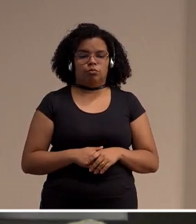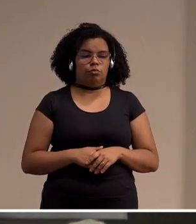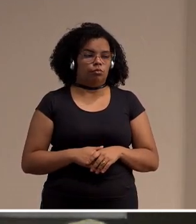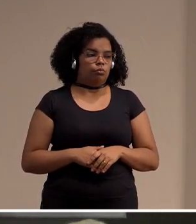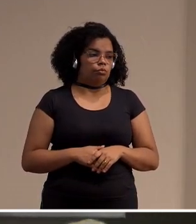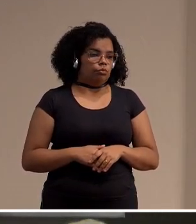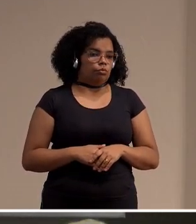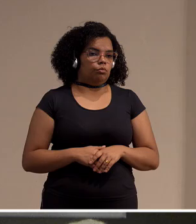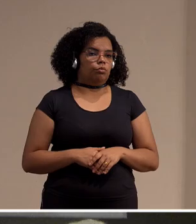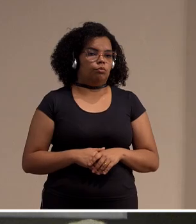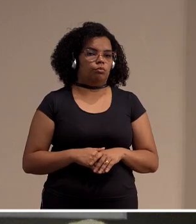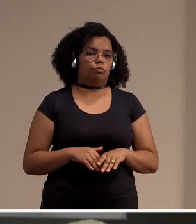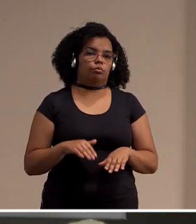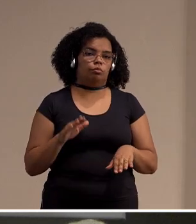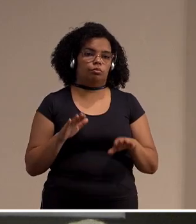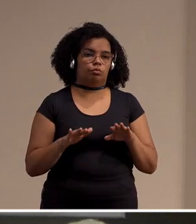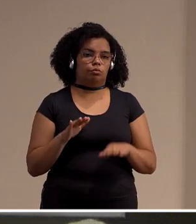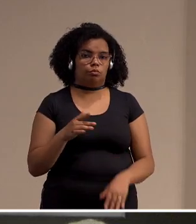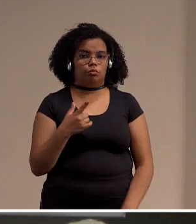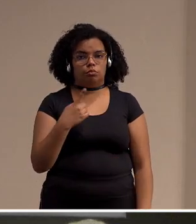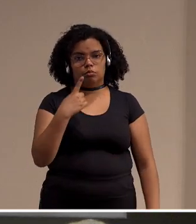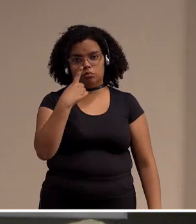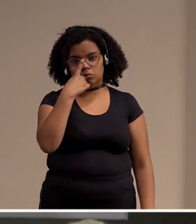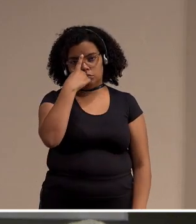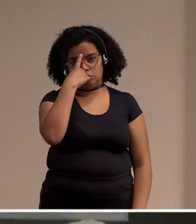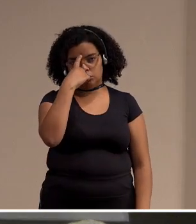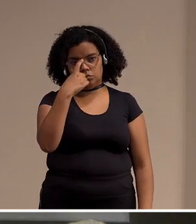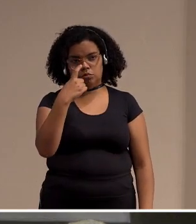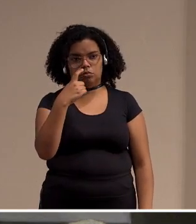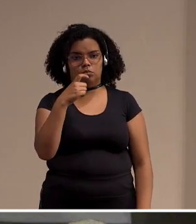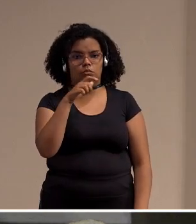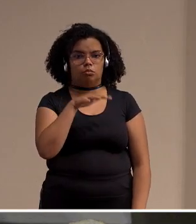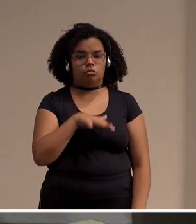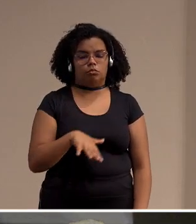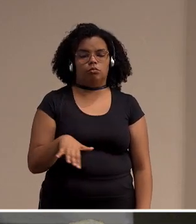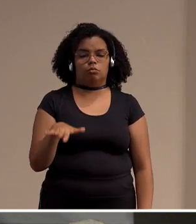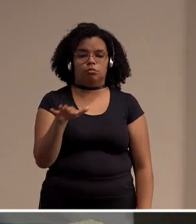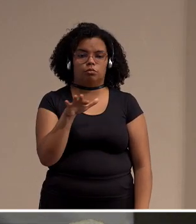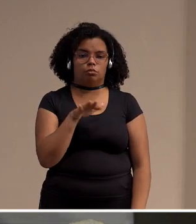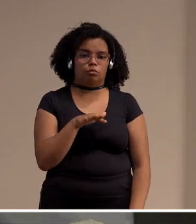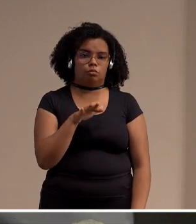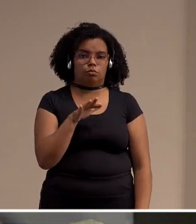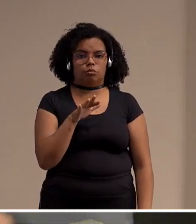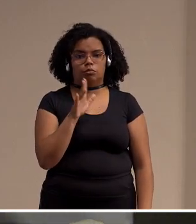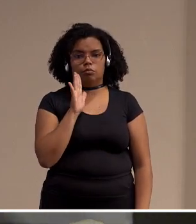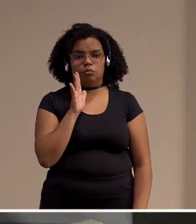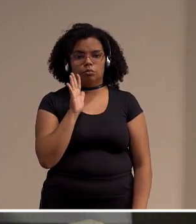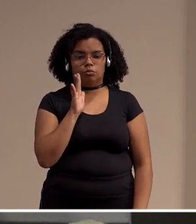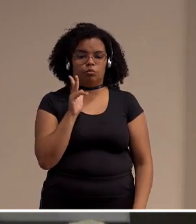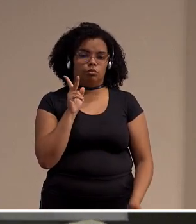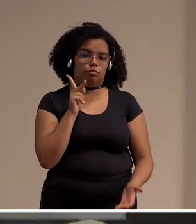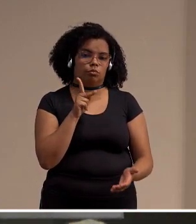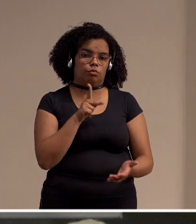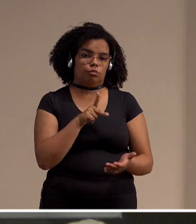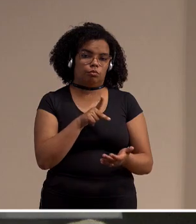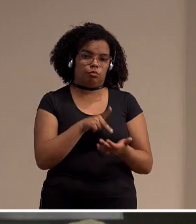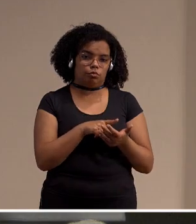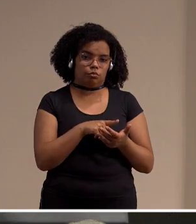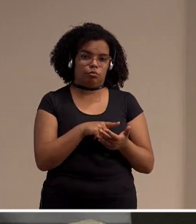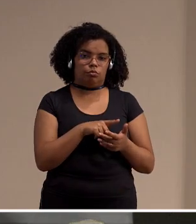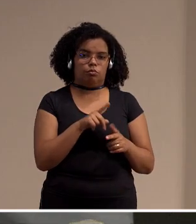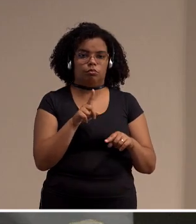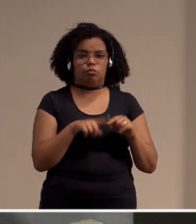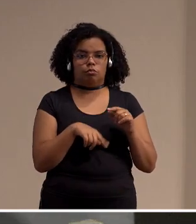Então, talvez essa ideia de abranger as noções do realismo e trazer elementos que supostamente